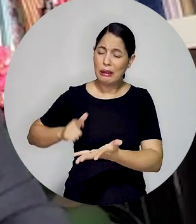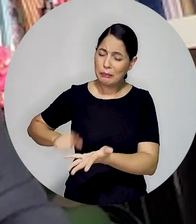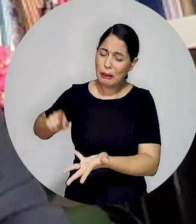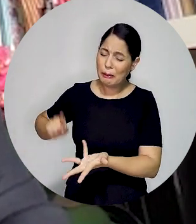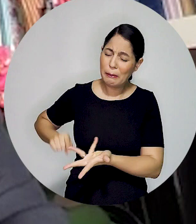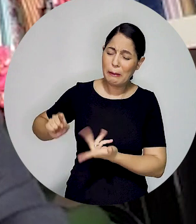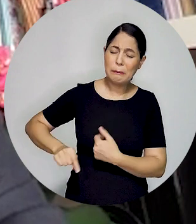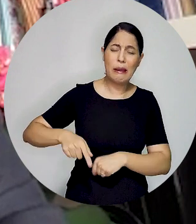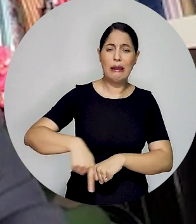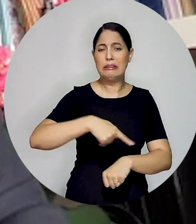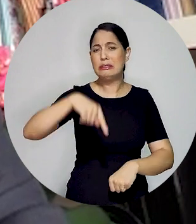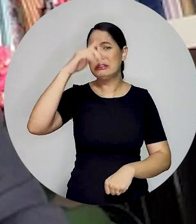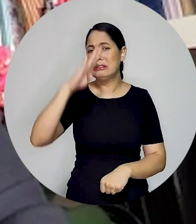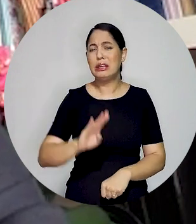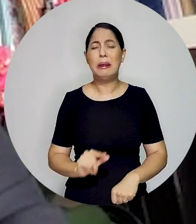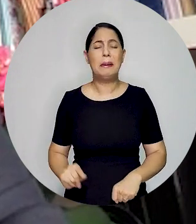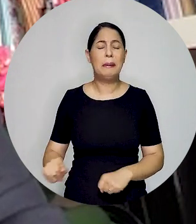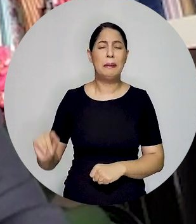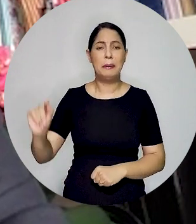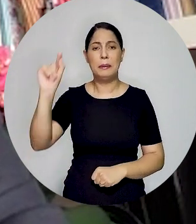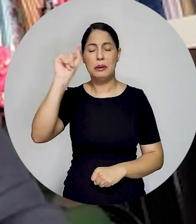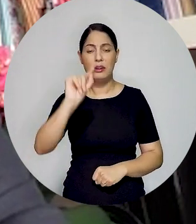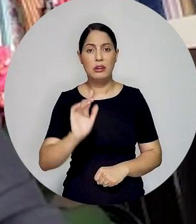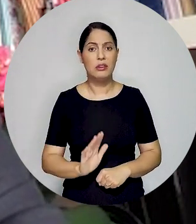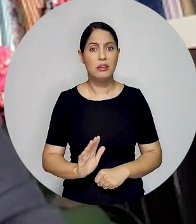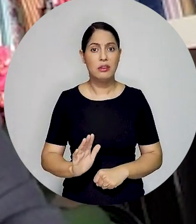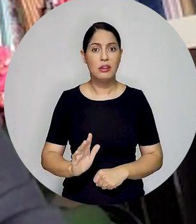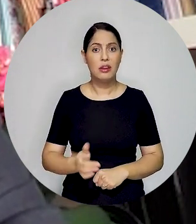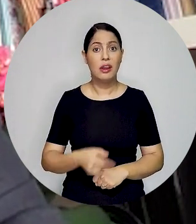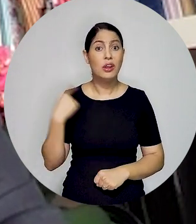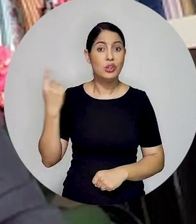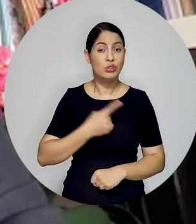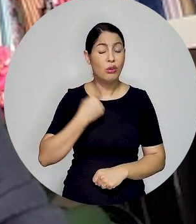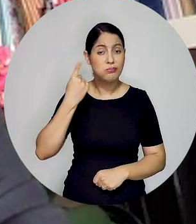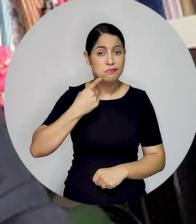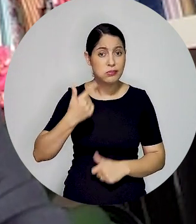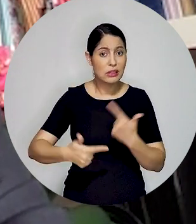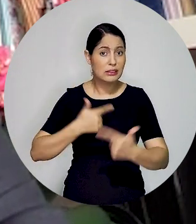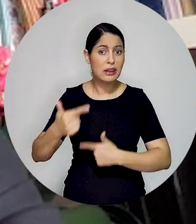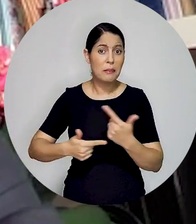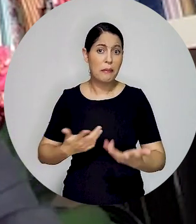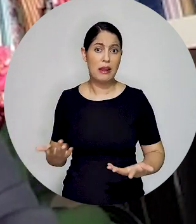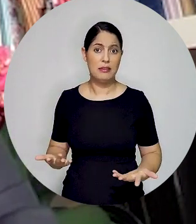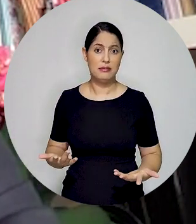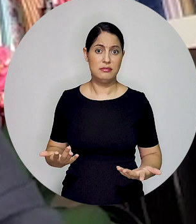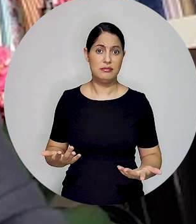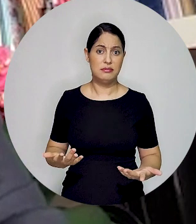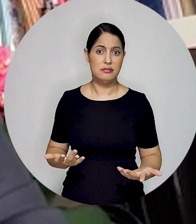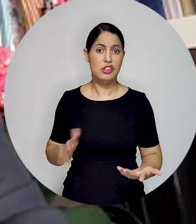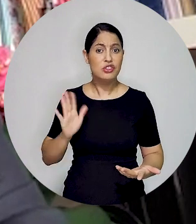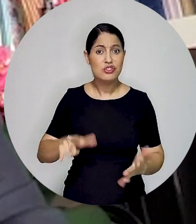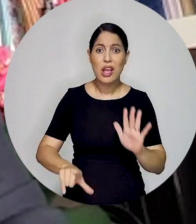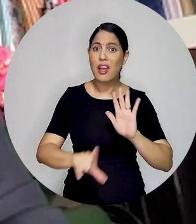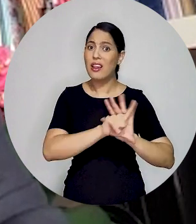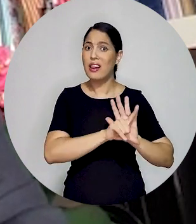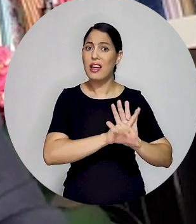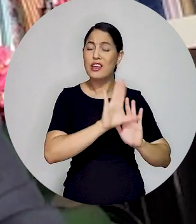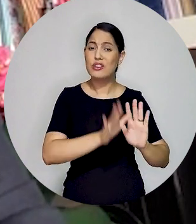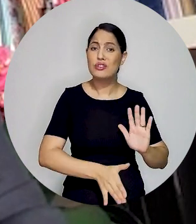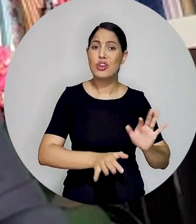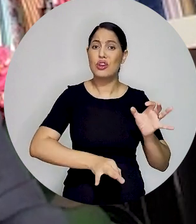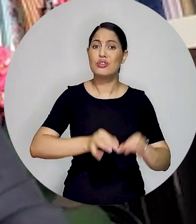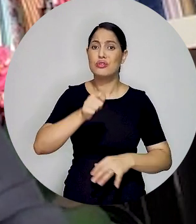duro, difícil, com várias realidades pelo Brasil da advocacia, e esta própria advocacia que trabalha tem